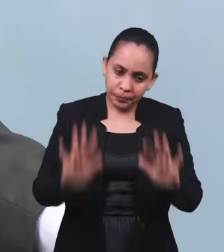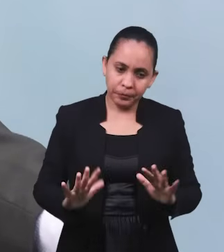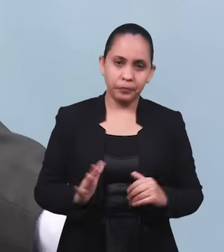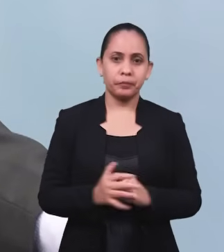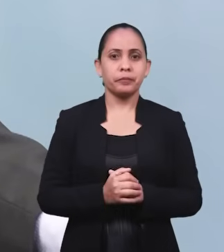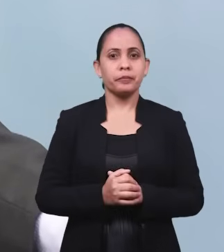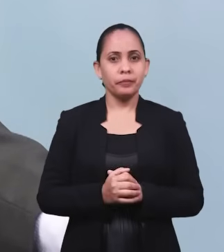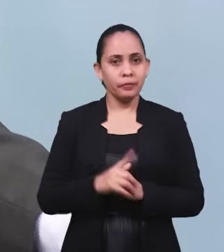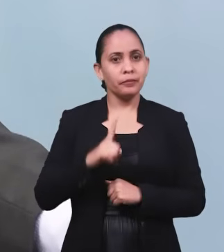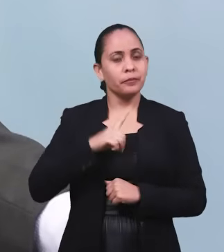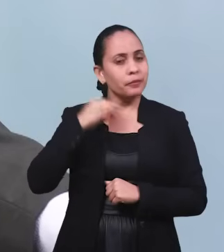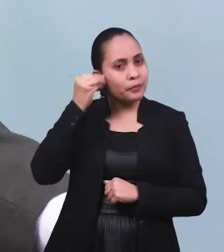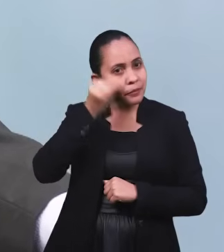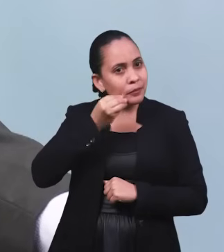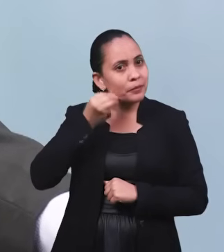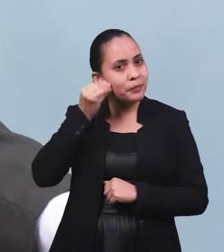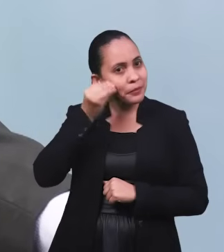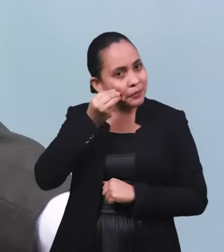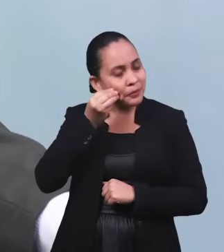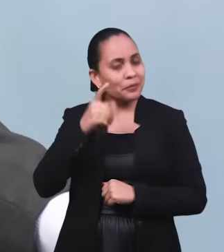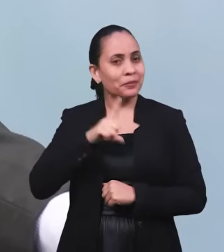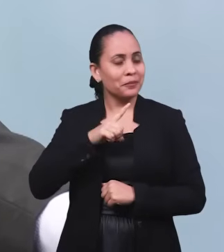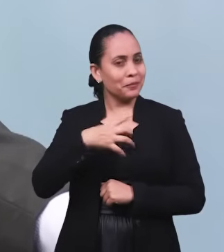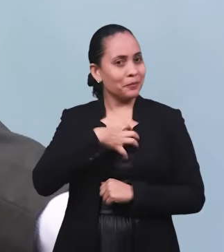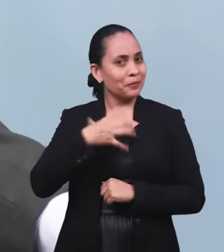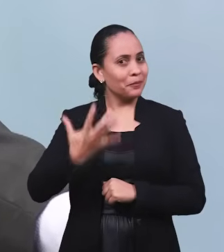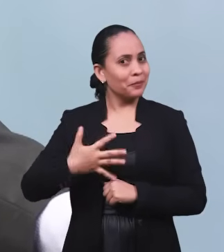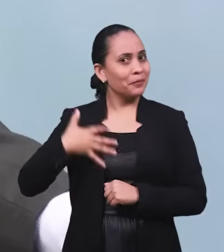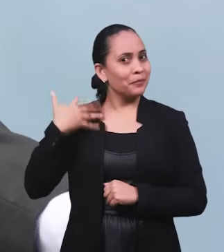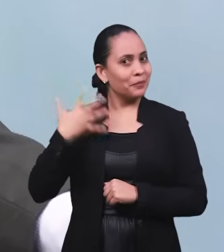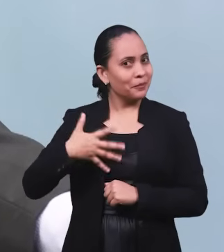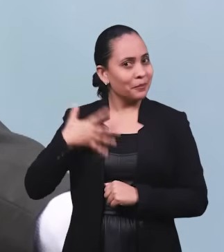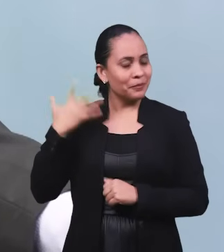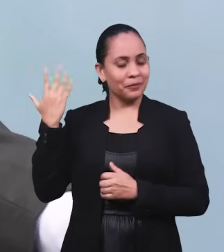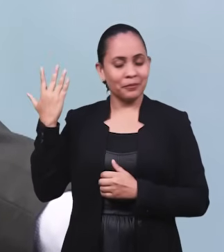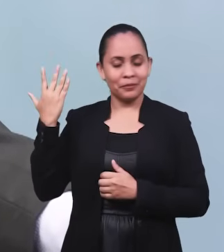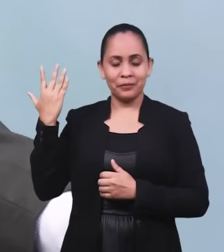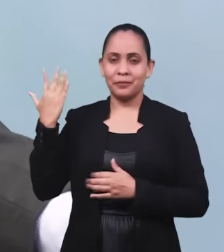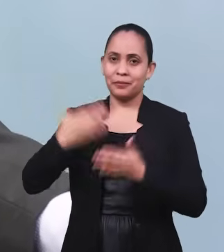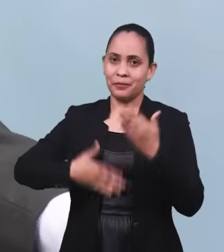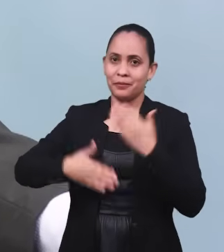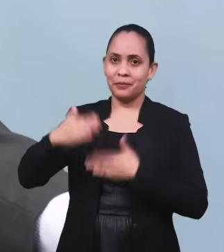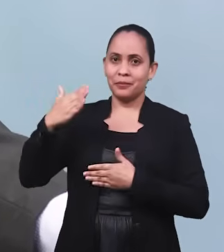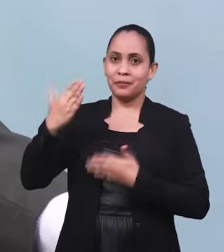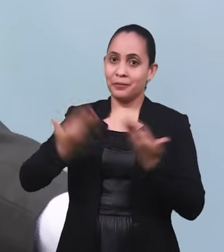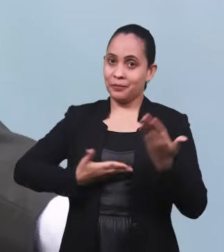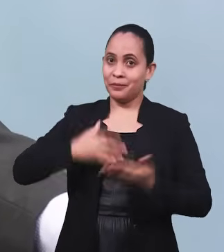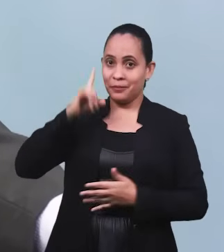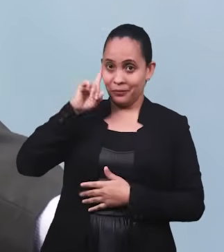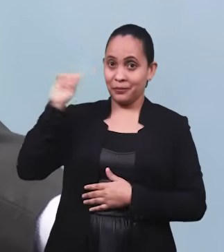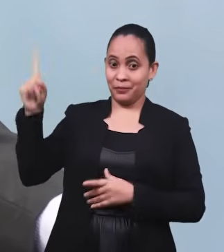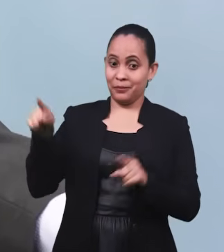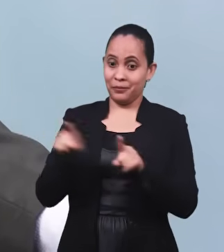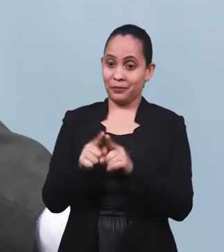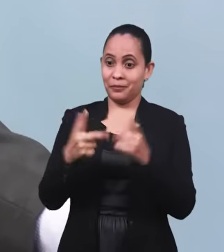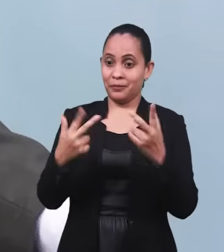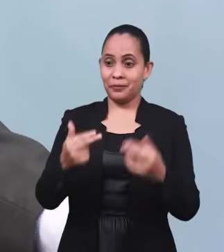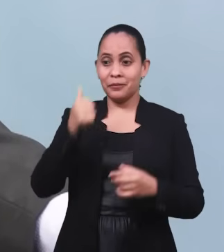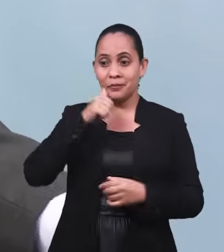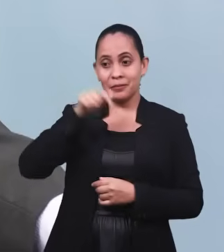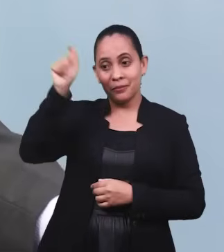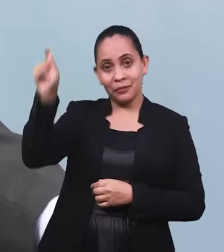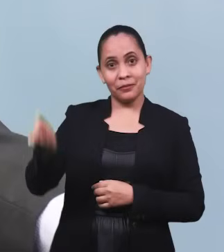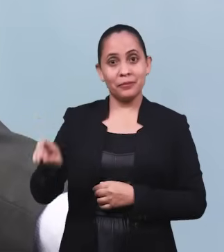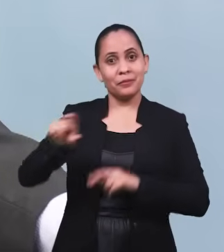do servo a esperança, a alegria de servir o Senhor. Então, tenho certeza que, assim como a irmã Terezinha,